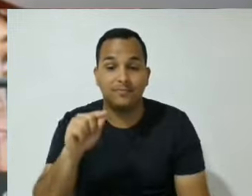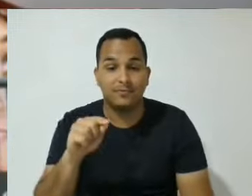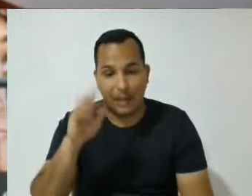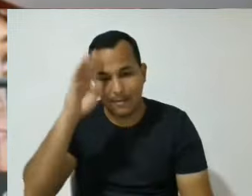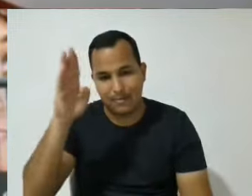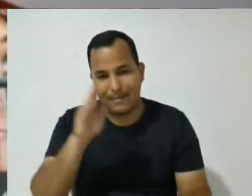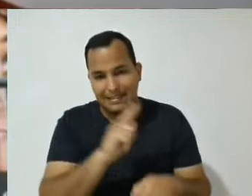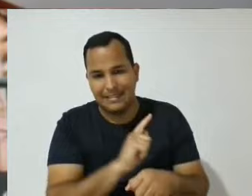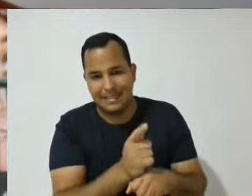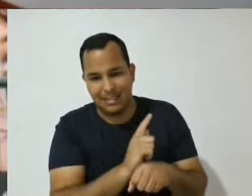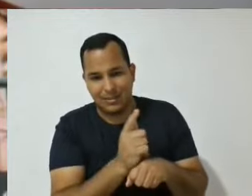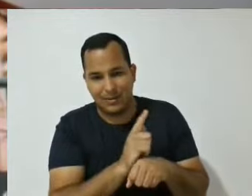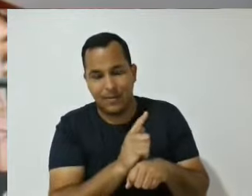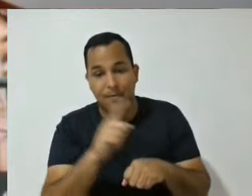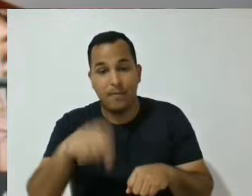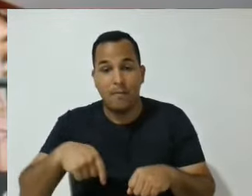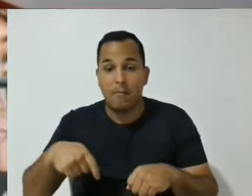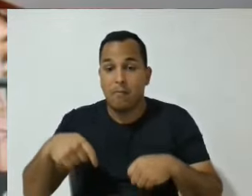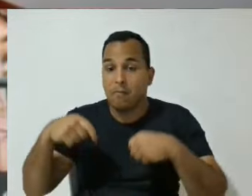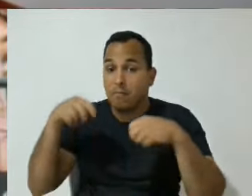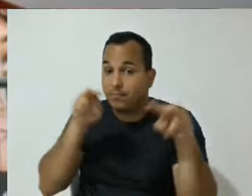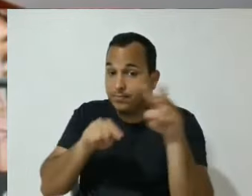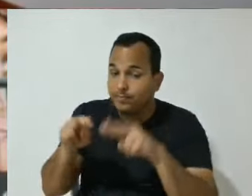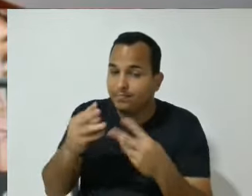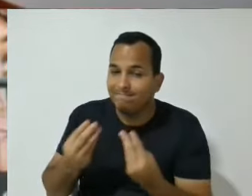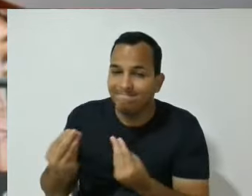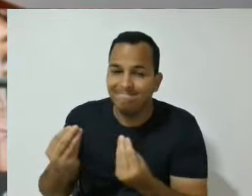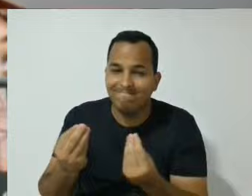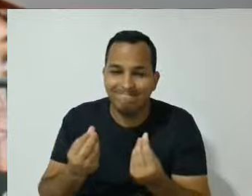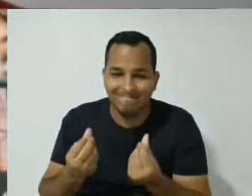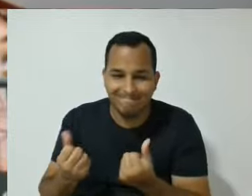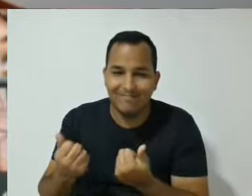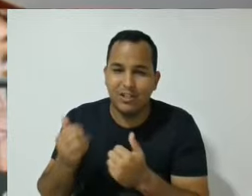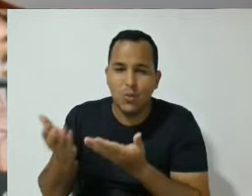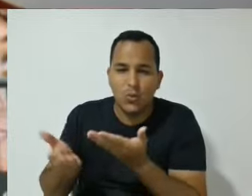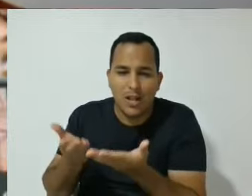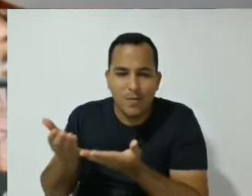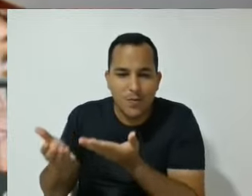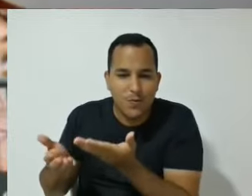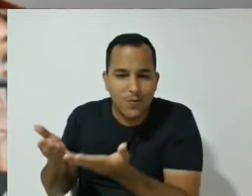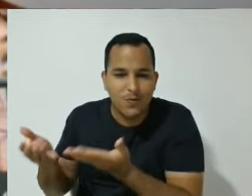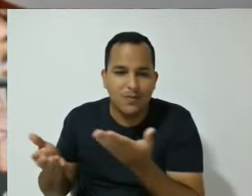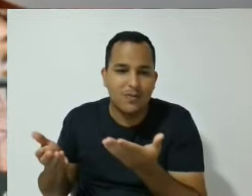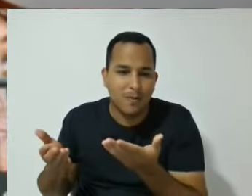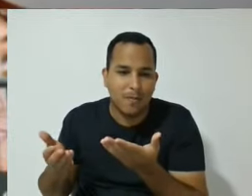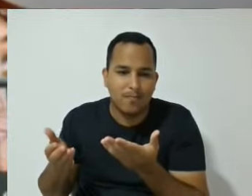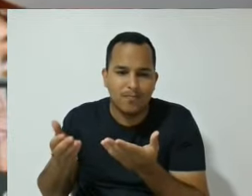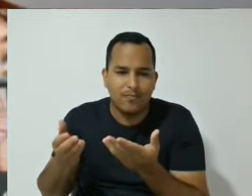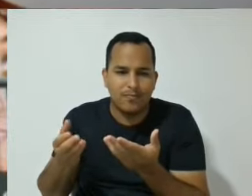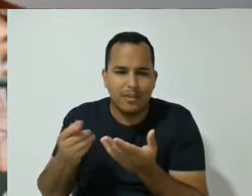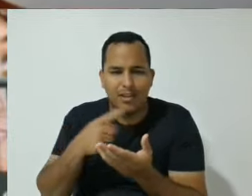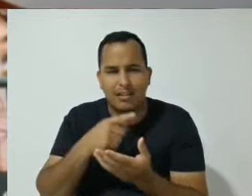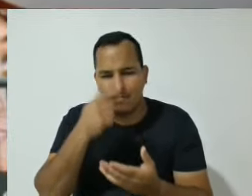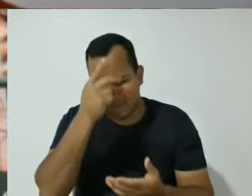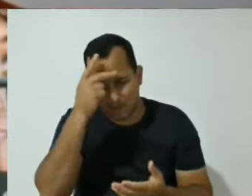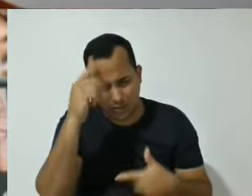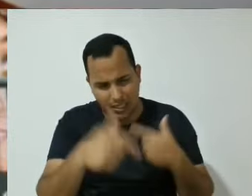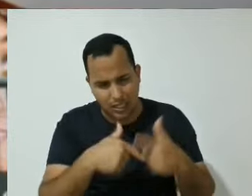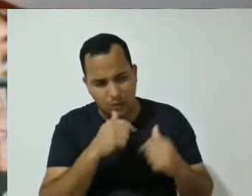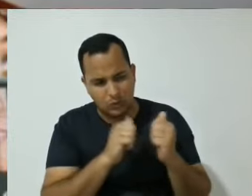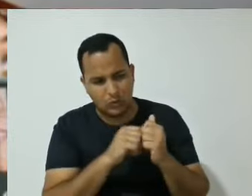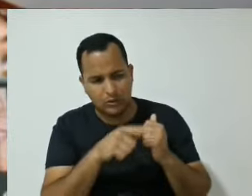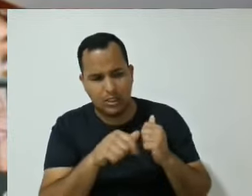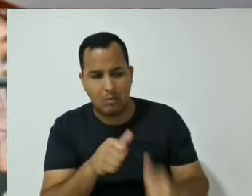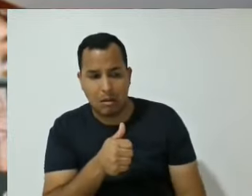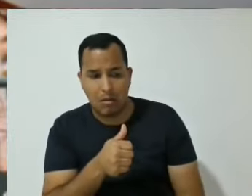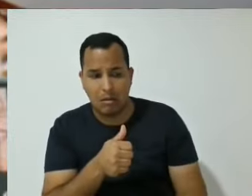ele precisa ter um olhar muito sensível, muito cuidadoso, né? Será que o meu funcionário está bem? Por que ele não está fazendo